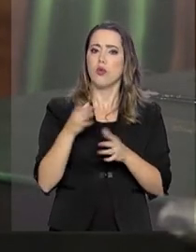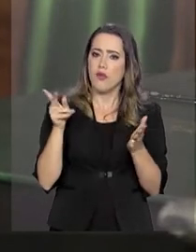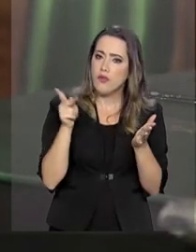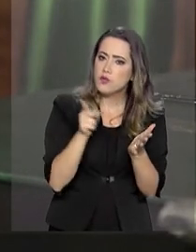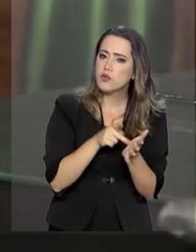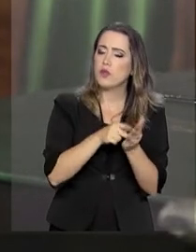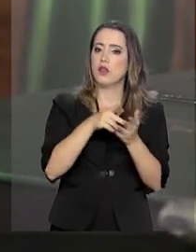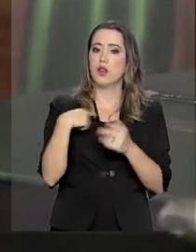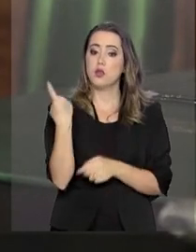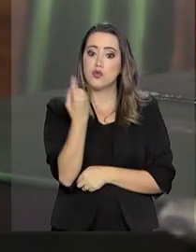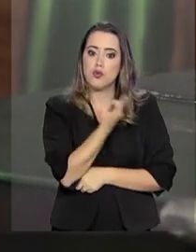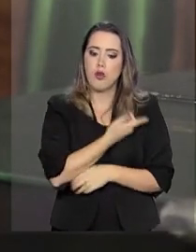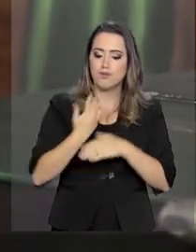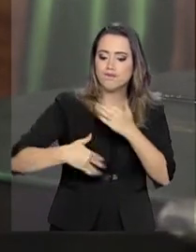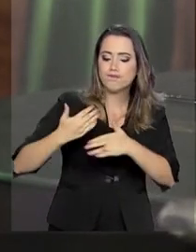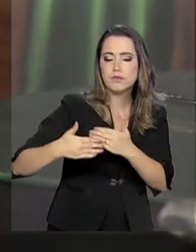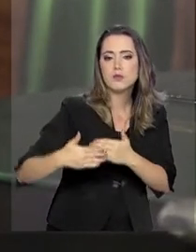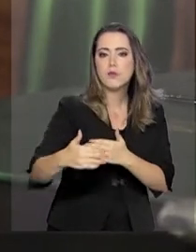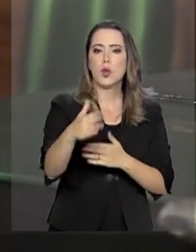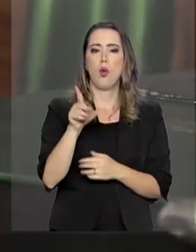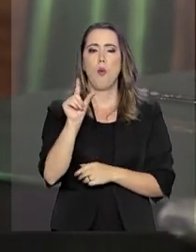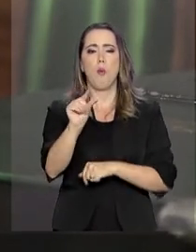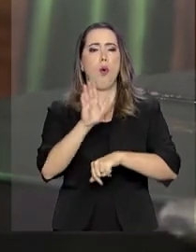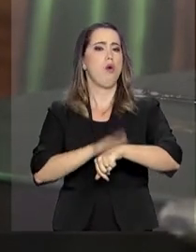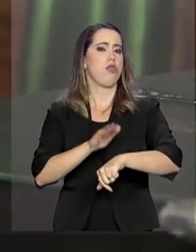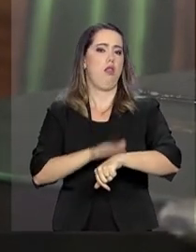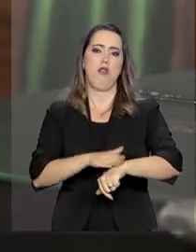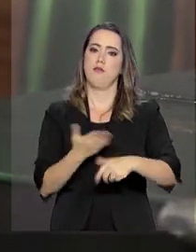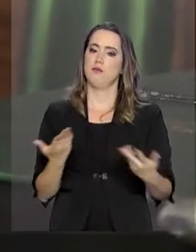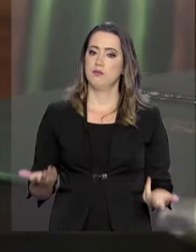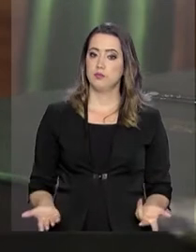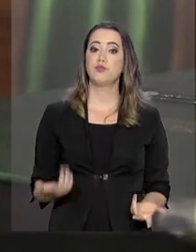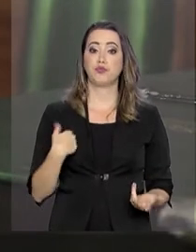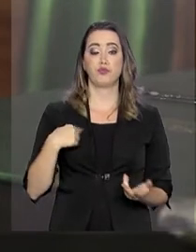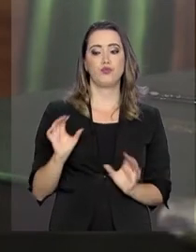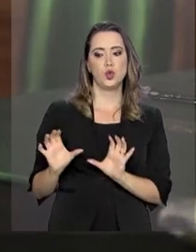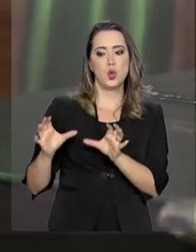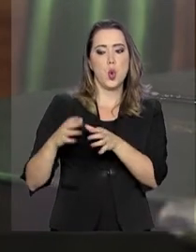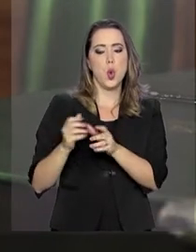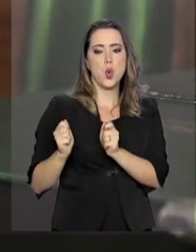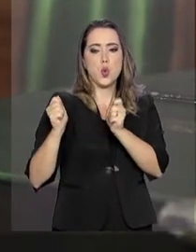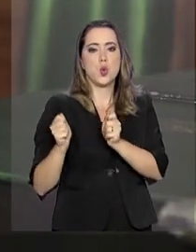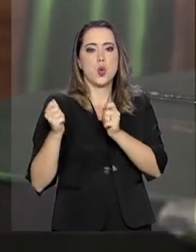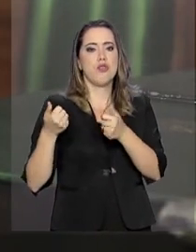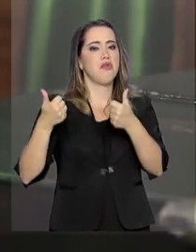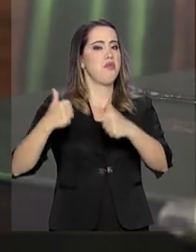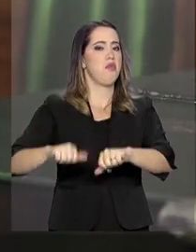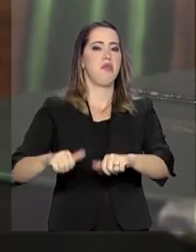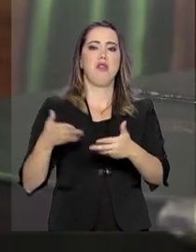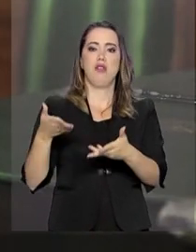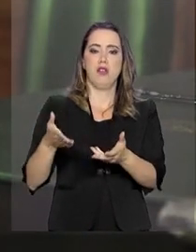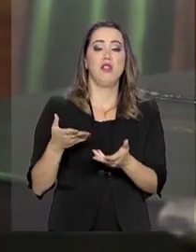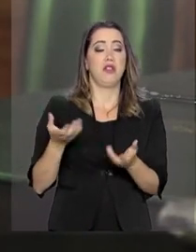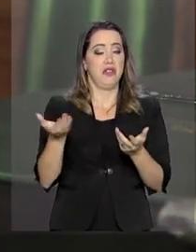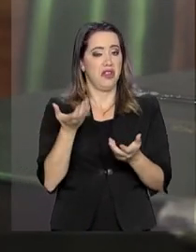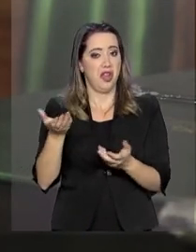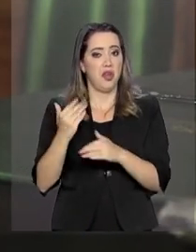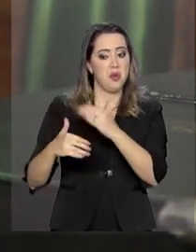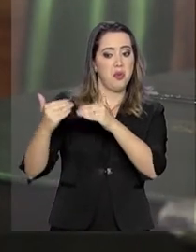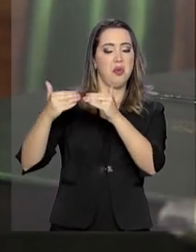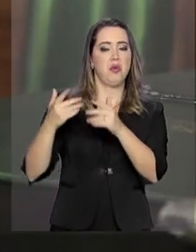o que nós conseguimos avançar em tão pouco tempo a torcida organizada pelo fracasso tenta bater bumbo